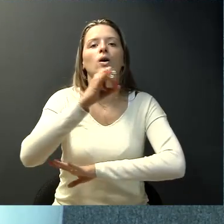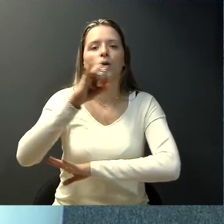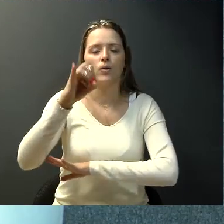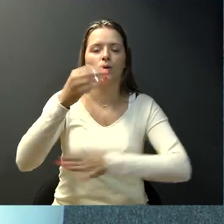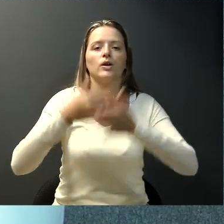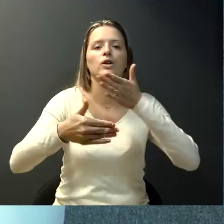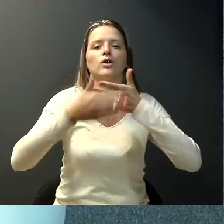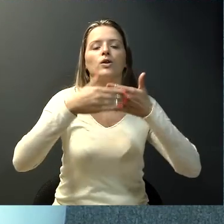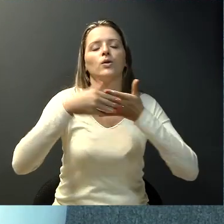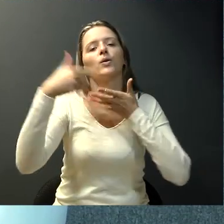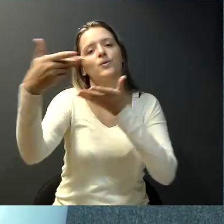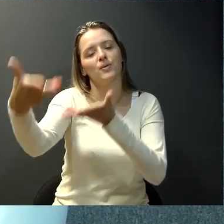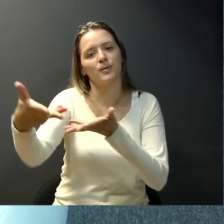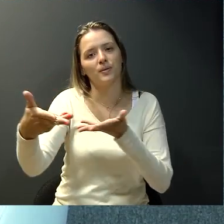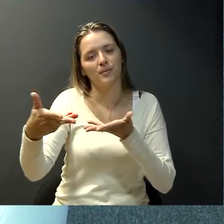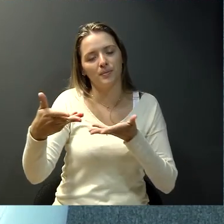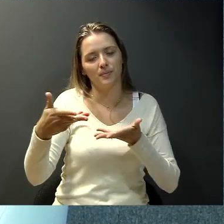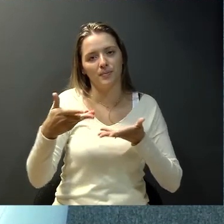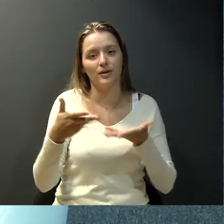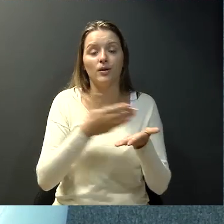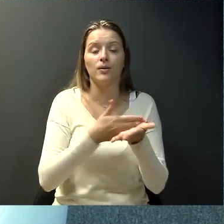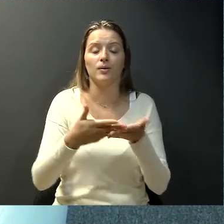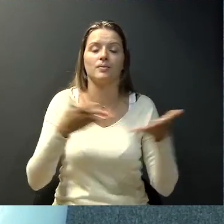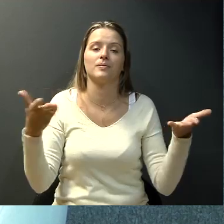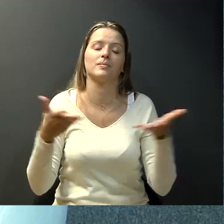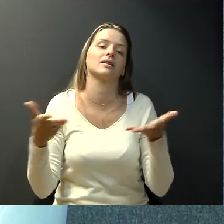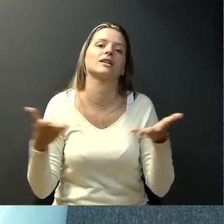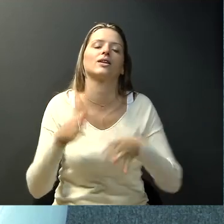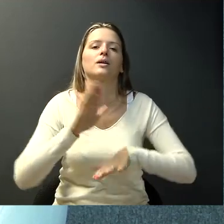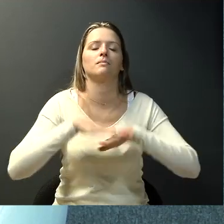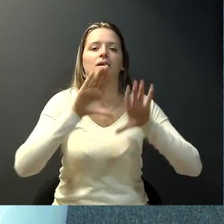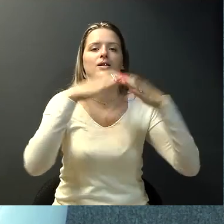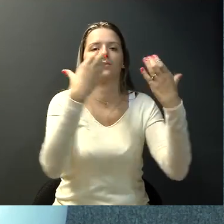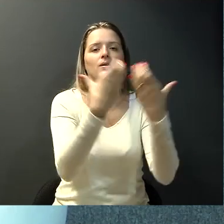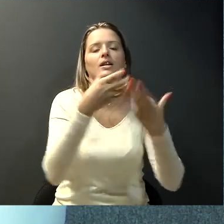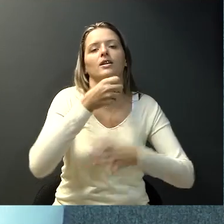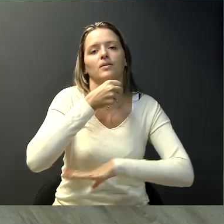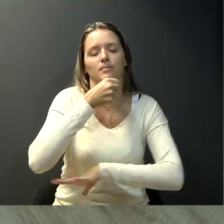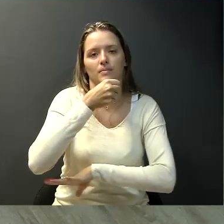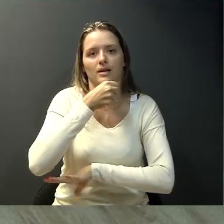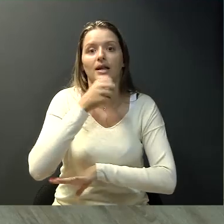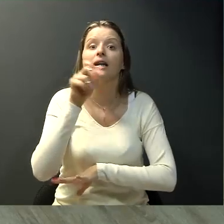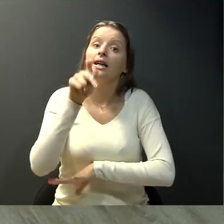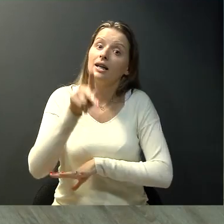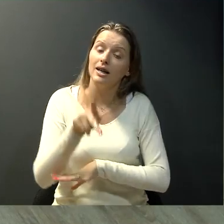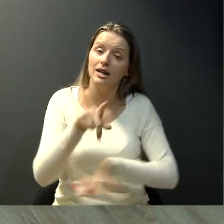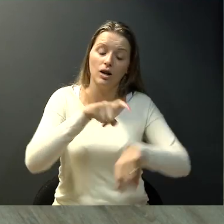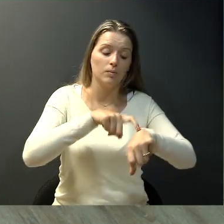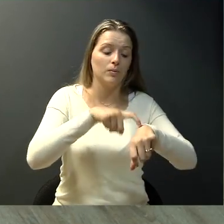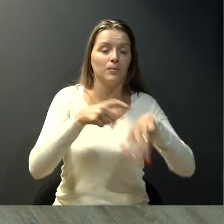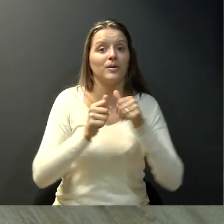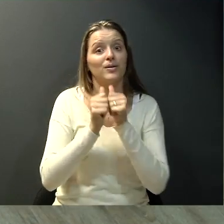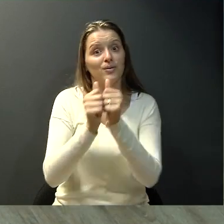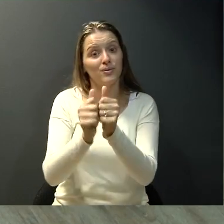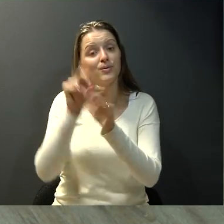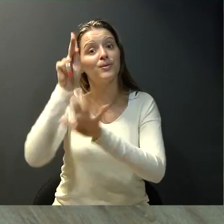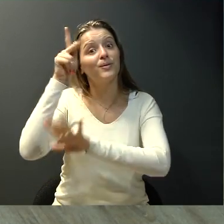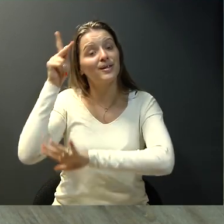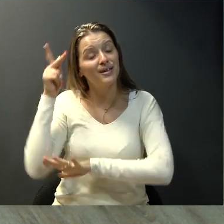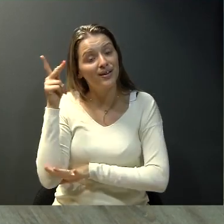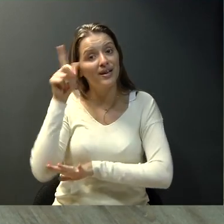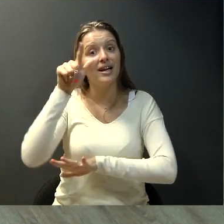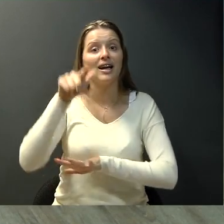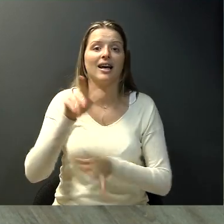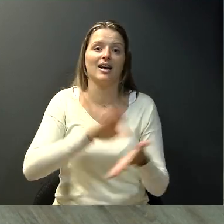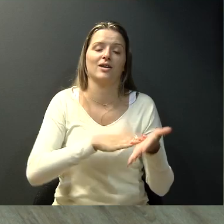Olá, sejam todos muito bem-vindos. Começa agora mais um Câmara Entrevista. E quem compartilhará suas histórias